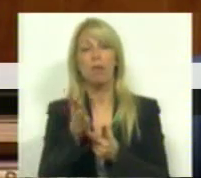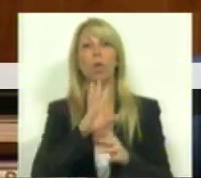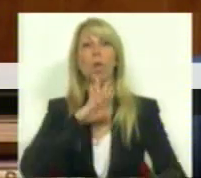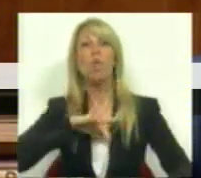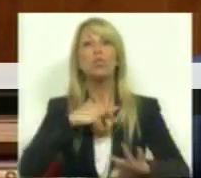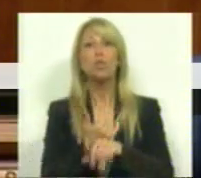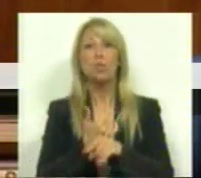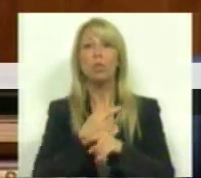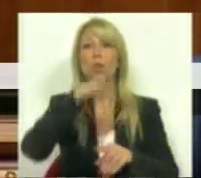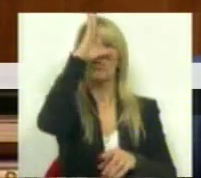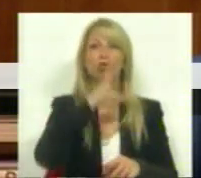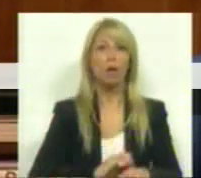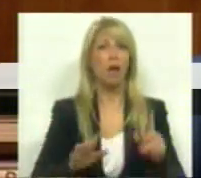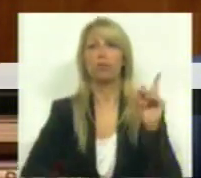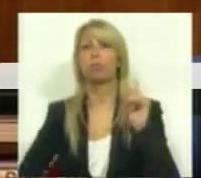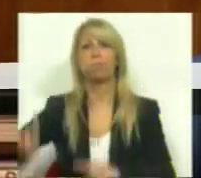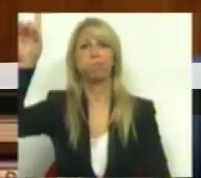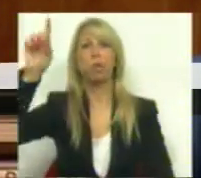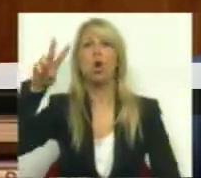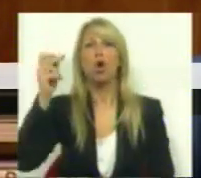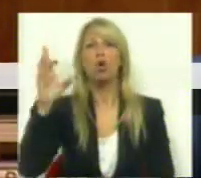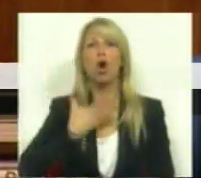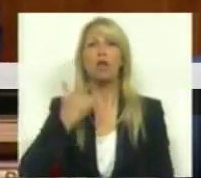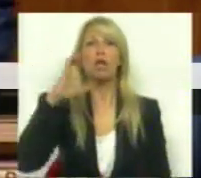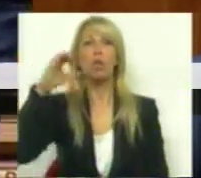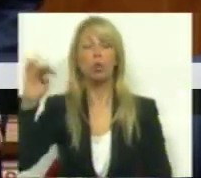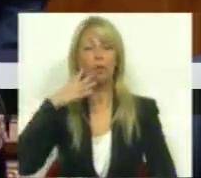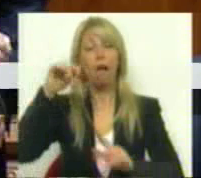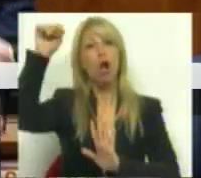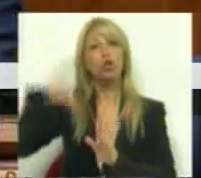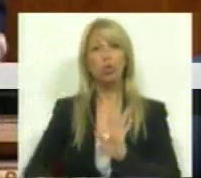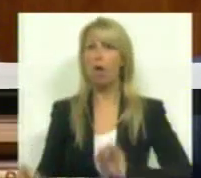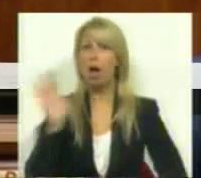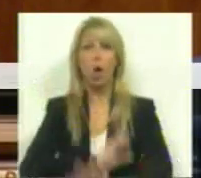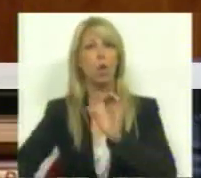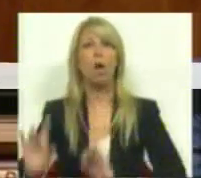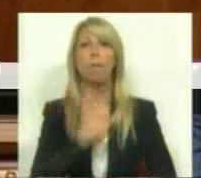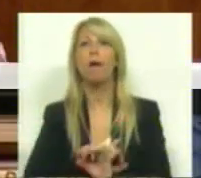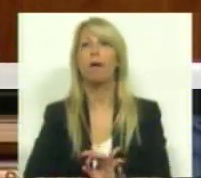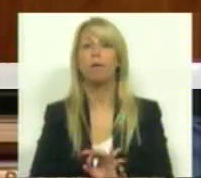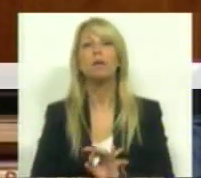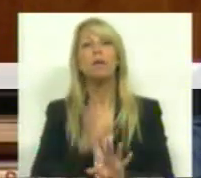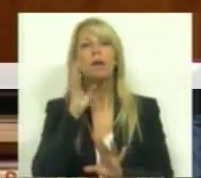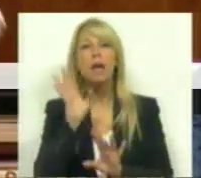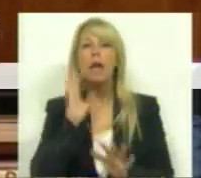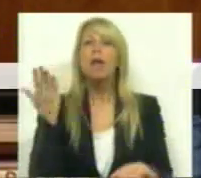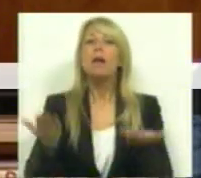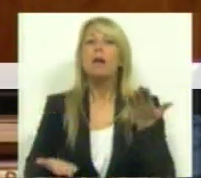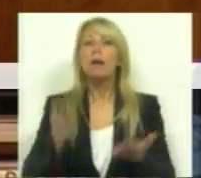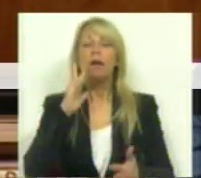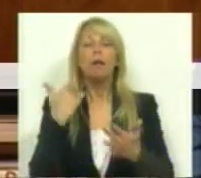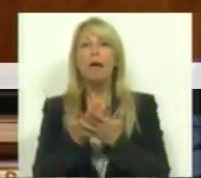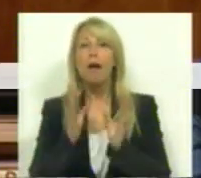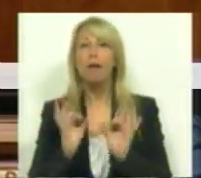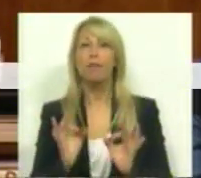outros, dos países nórdicos aos países do sul da Europa, procurar um equilíbrio para preservar a política de